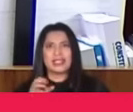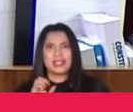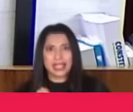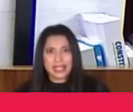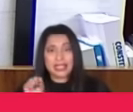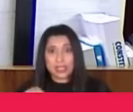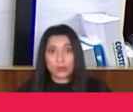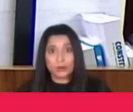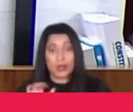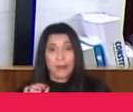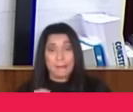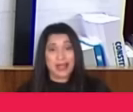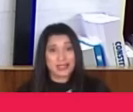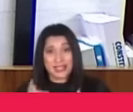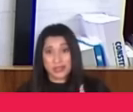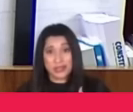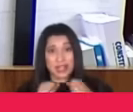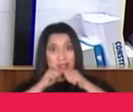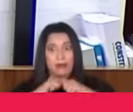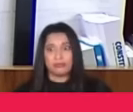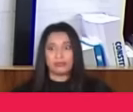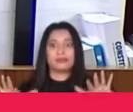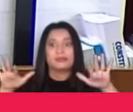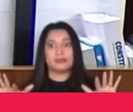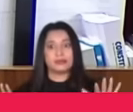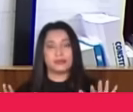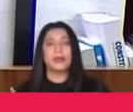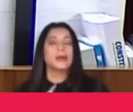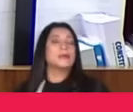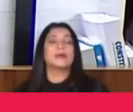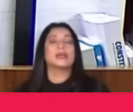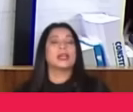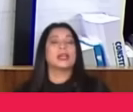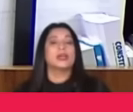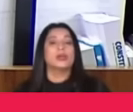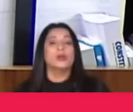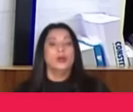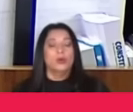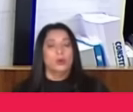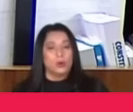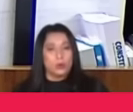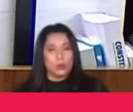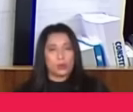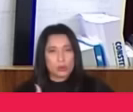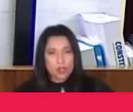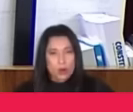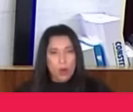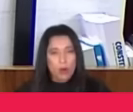em todas as redes sociais, até porque o modus operandi dessa milícia digital